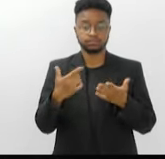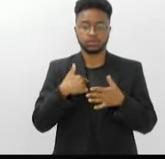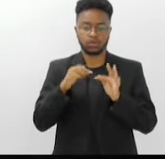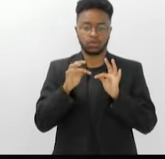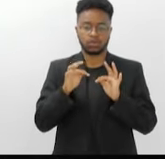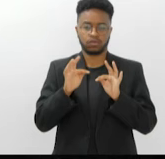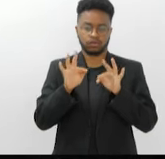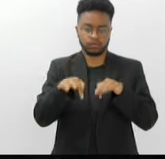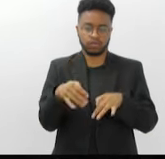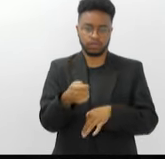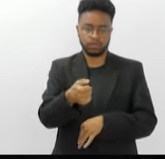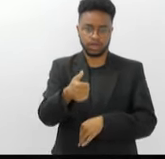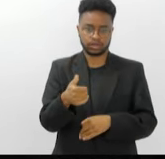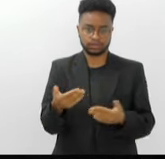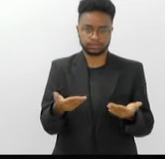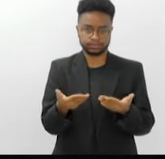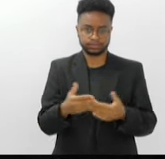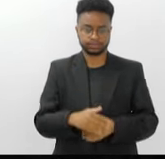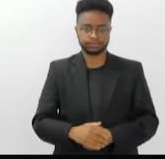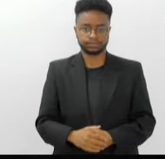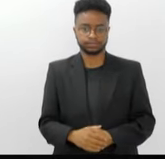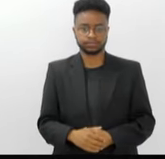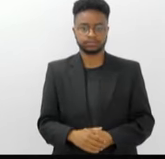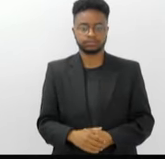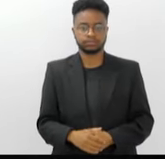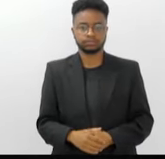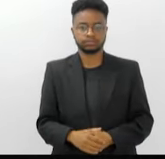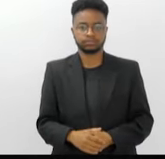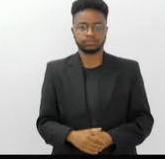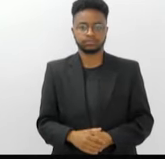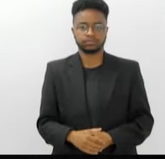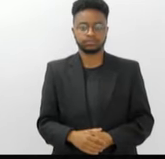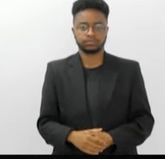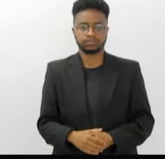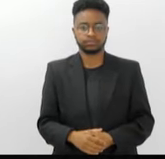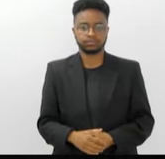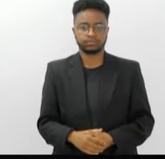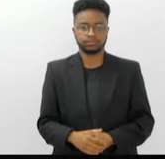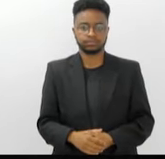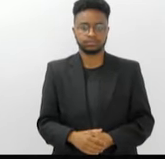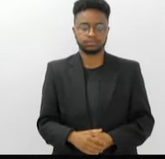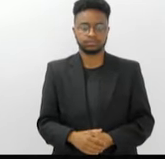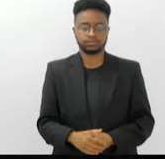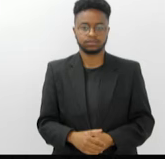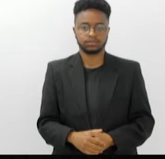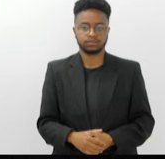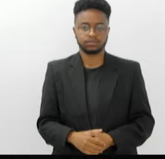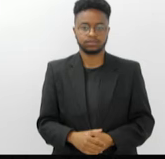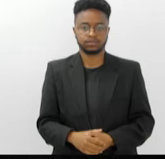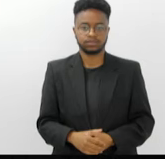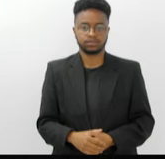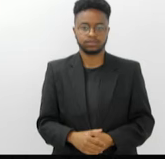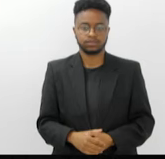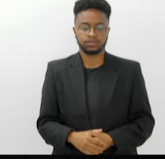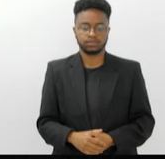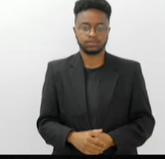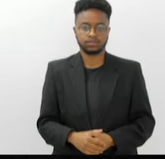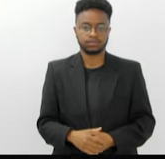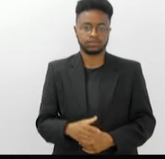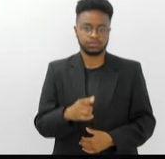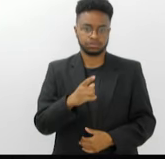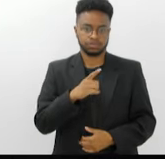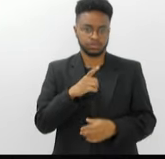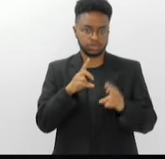encerrar, senhor presidente, eu fui objeto aqui meu de uma questão de ordem